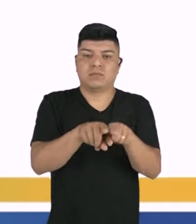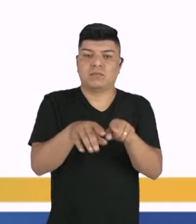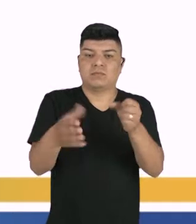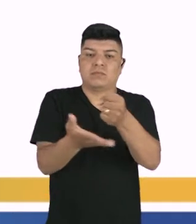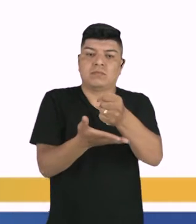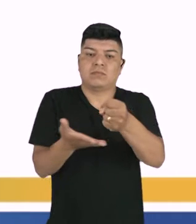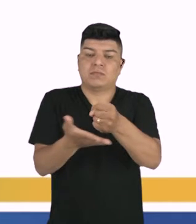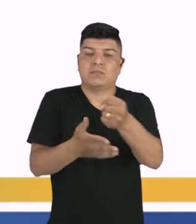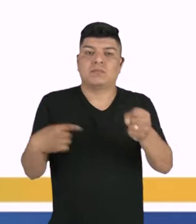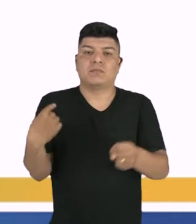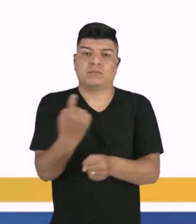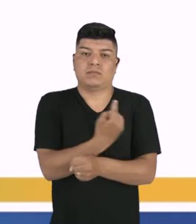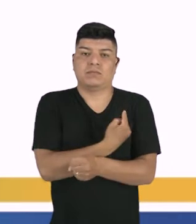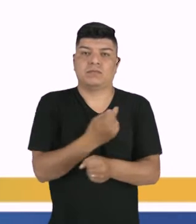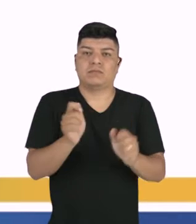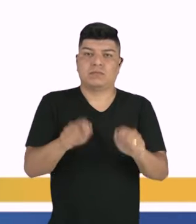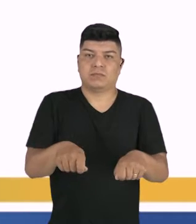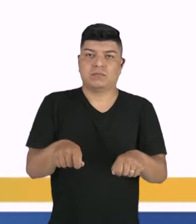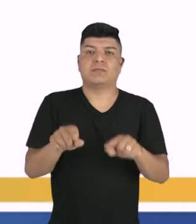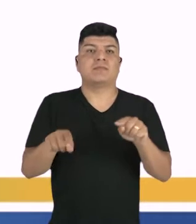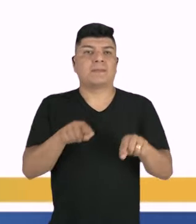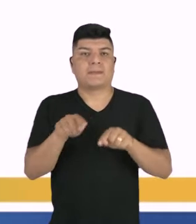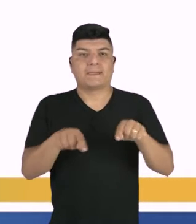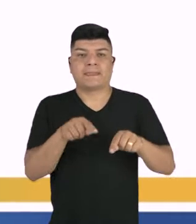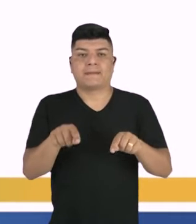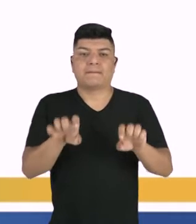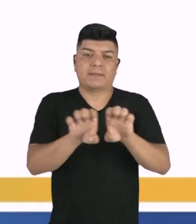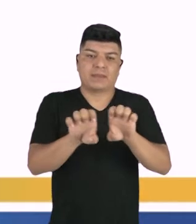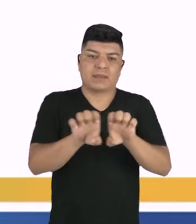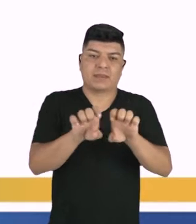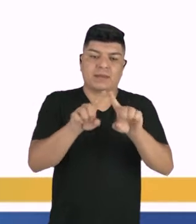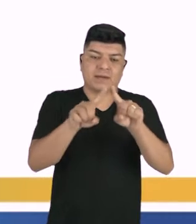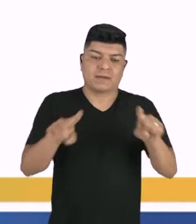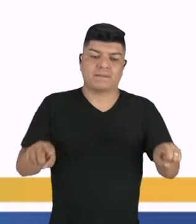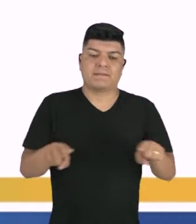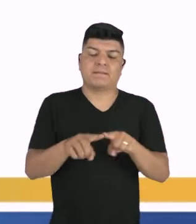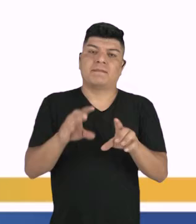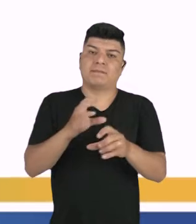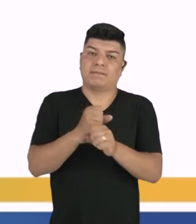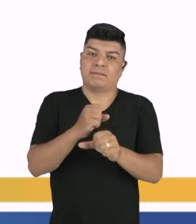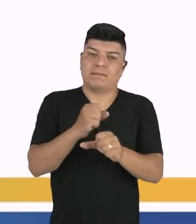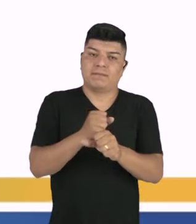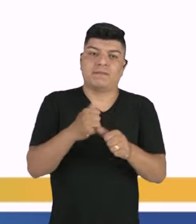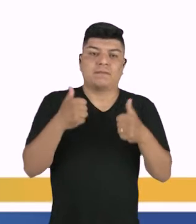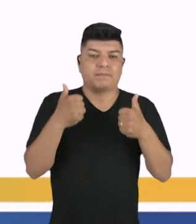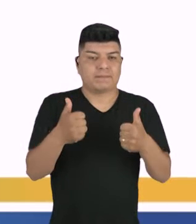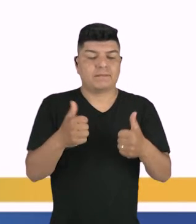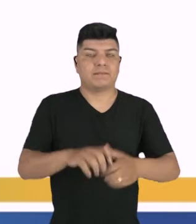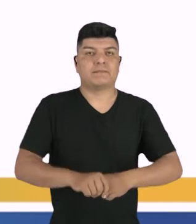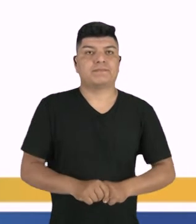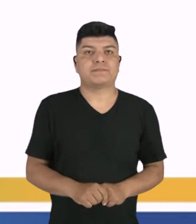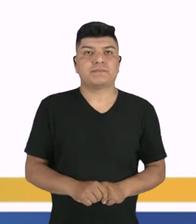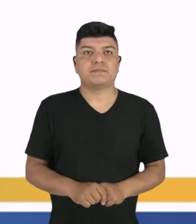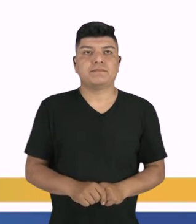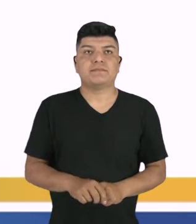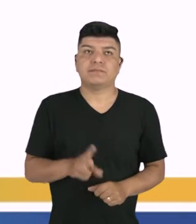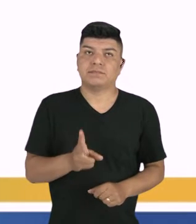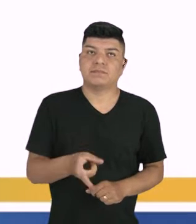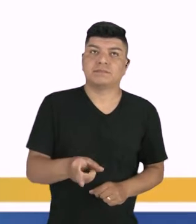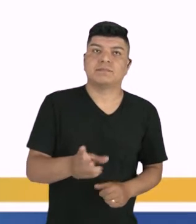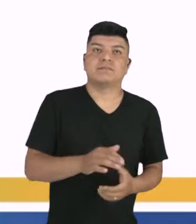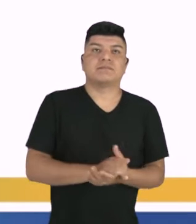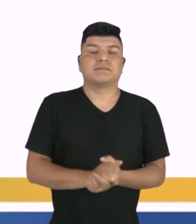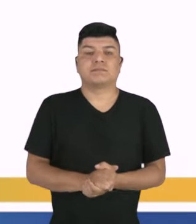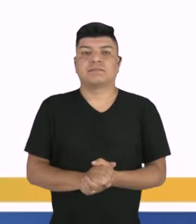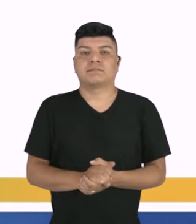básicas para que nós operemos, né, as equações trigonométricas de maneira suave. Vamos em frente, né,